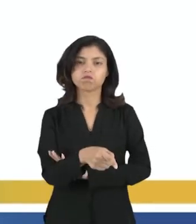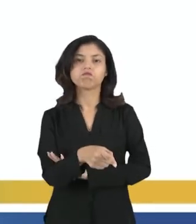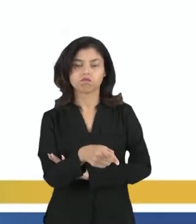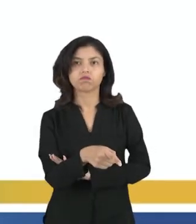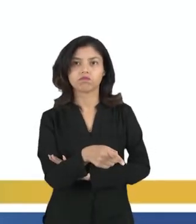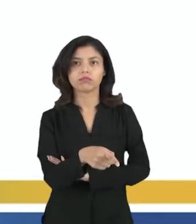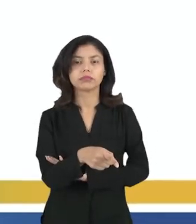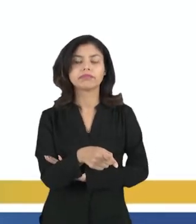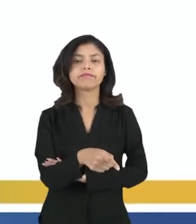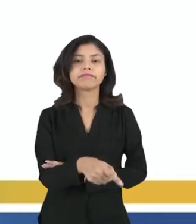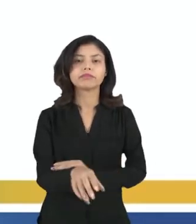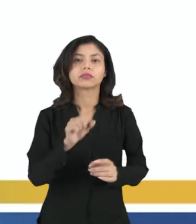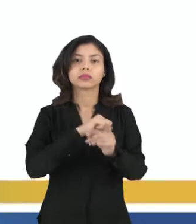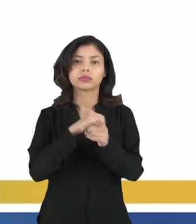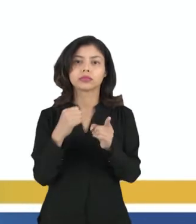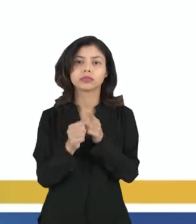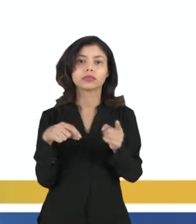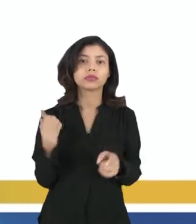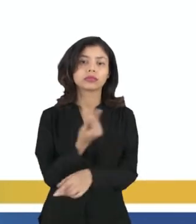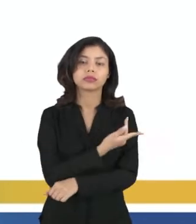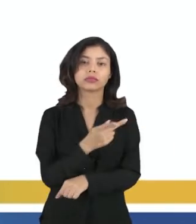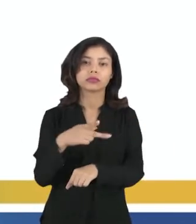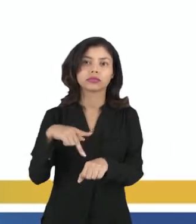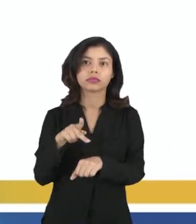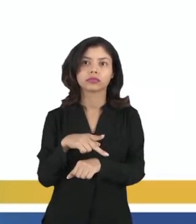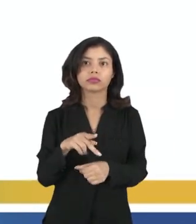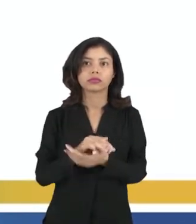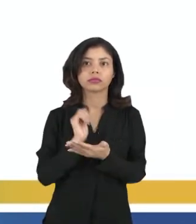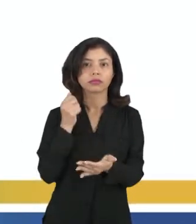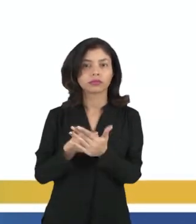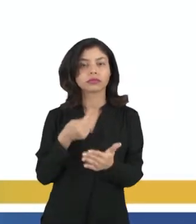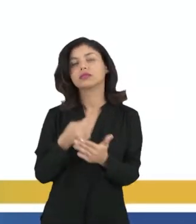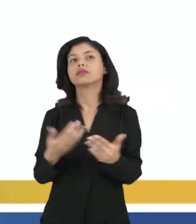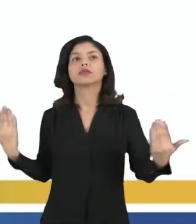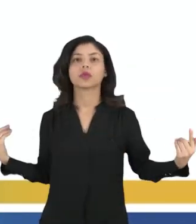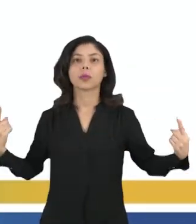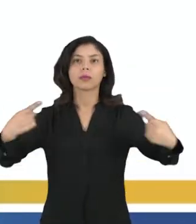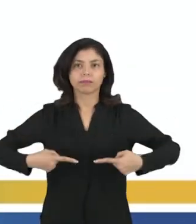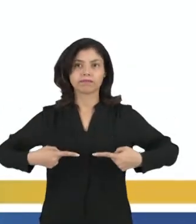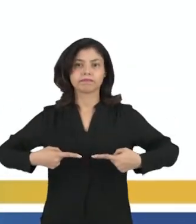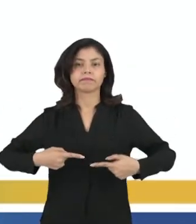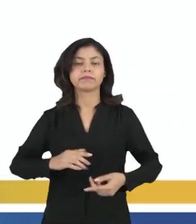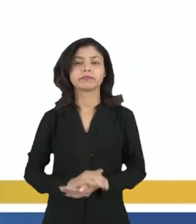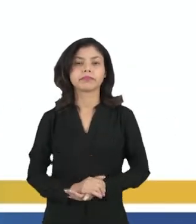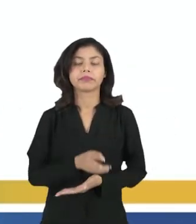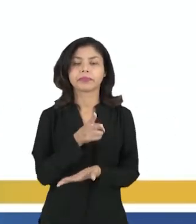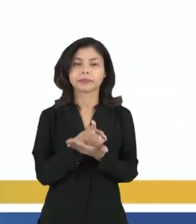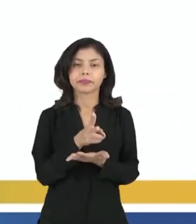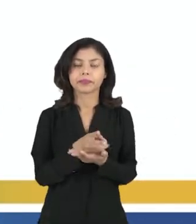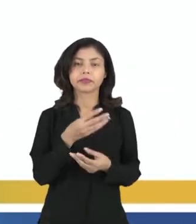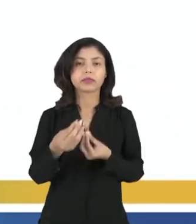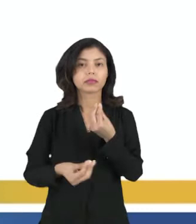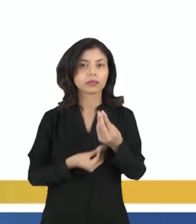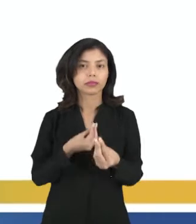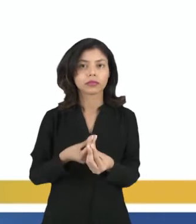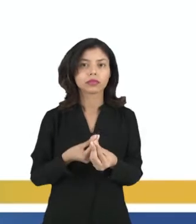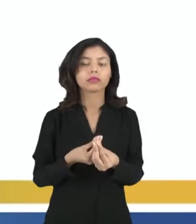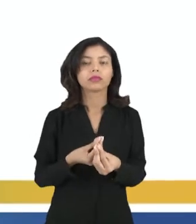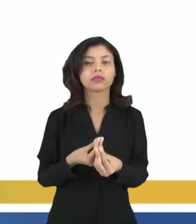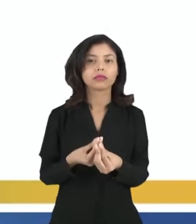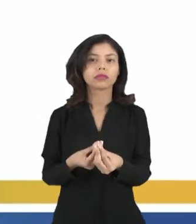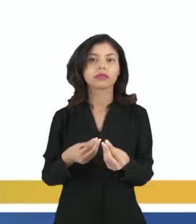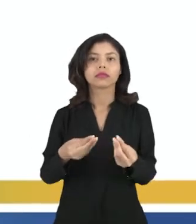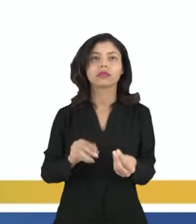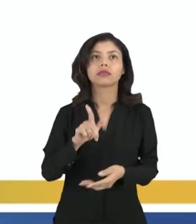social estabelecida no nosso país era severamente combatida. Então, da mesma forma que